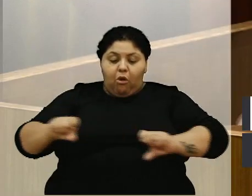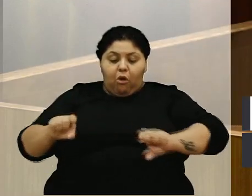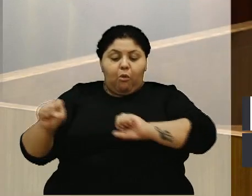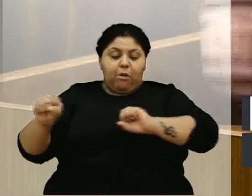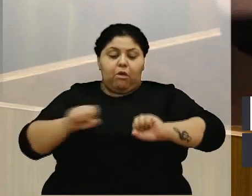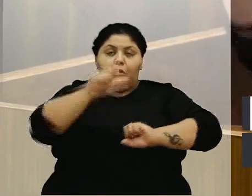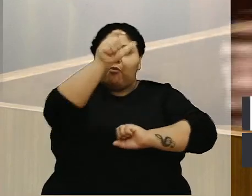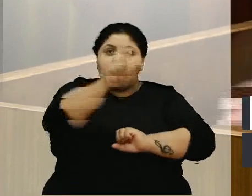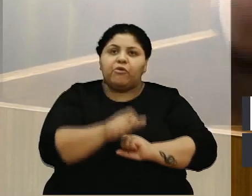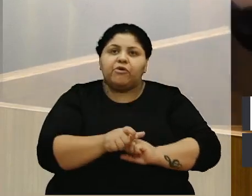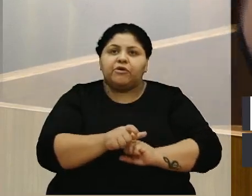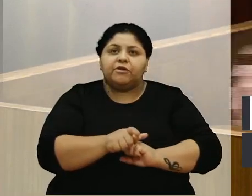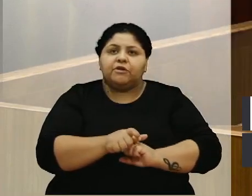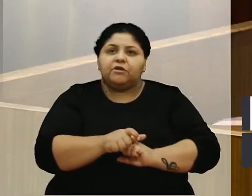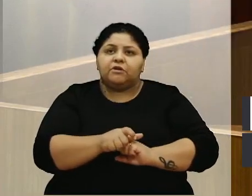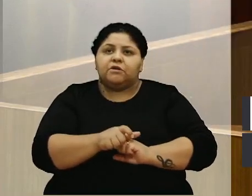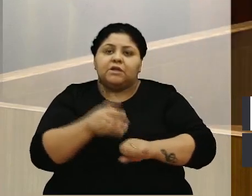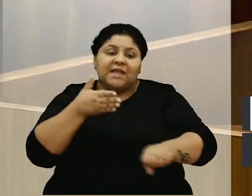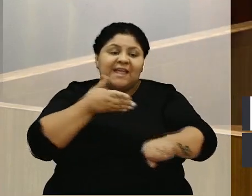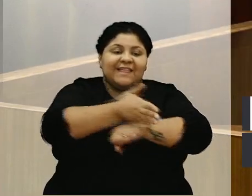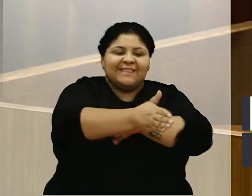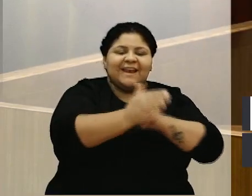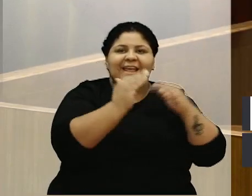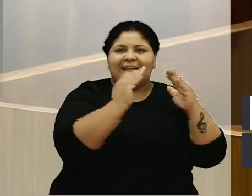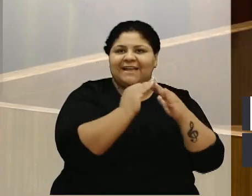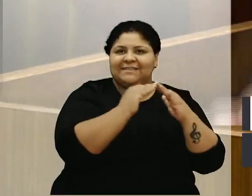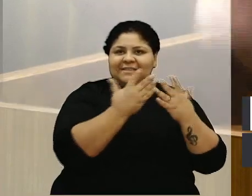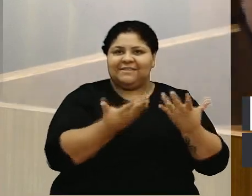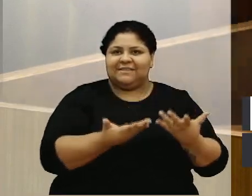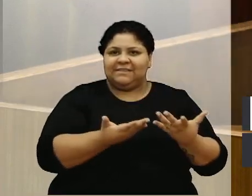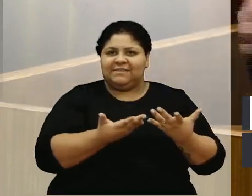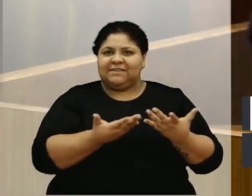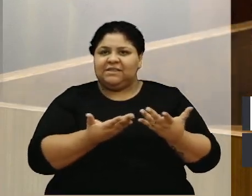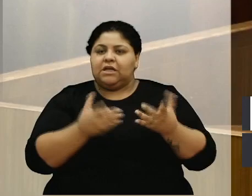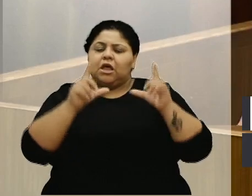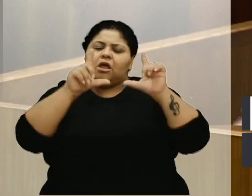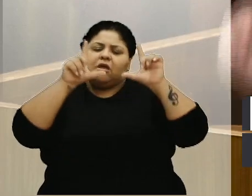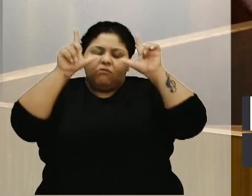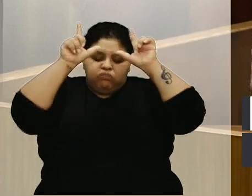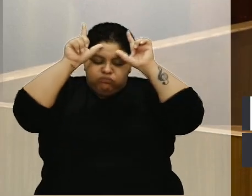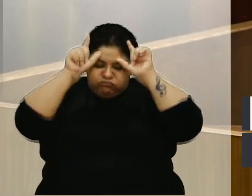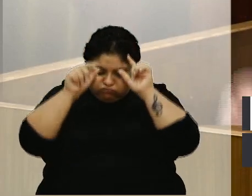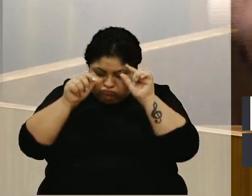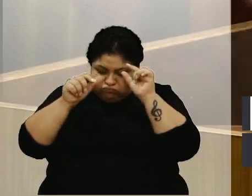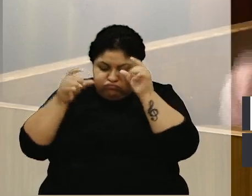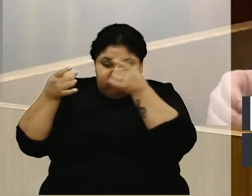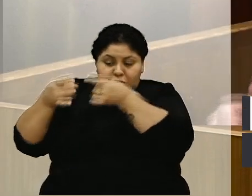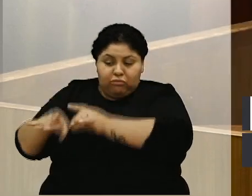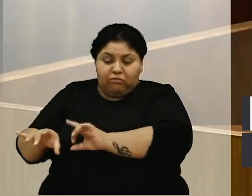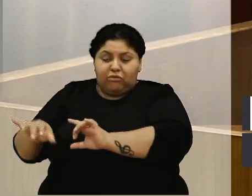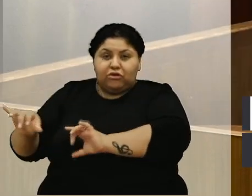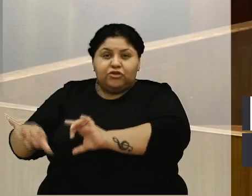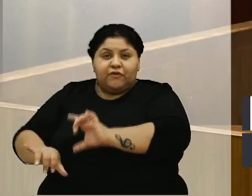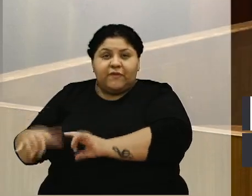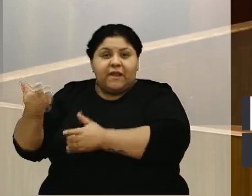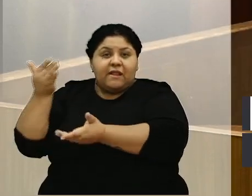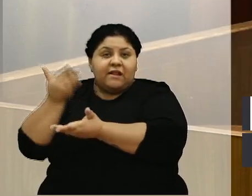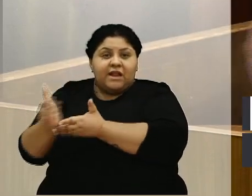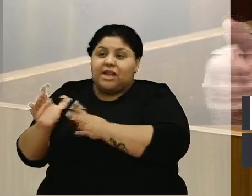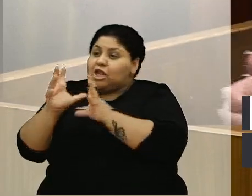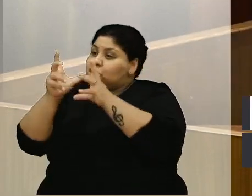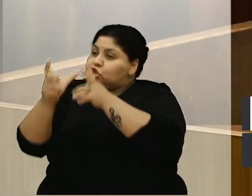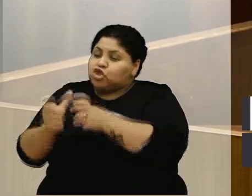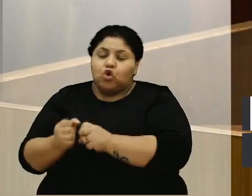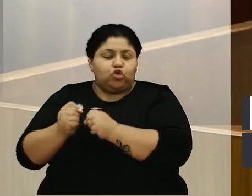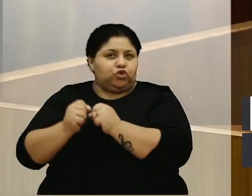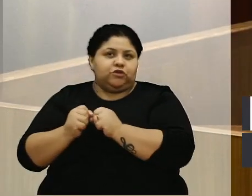pessoas, vereador Lucas, entrar dentro de suas casas. E amenizar o prejuízo que sofreram, as perdas de todos os móveis.